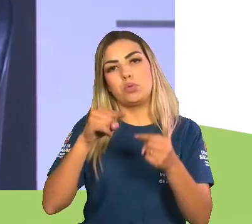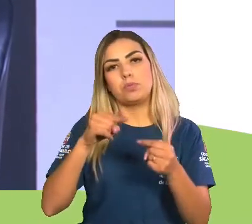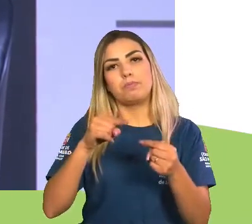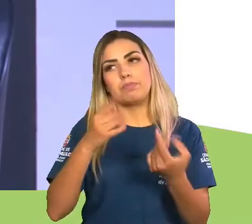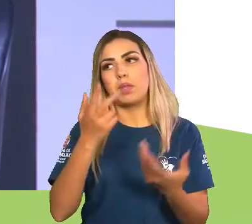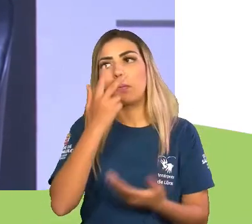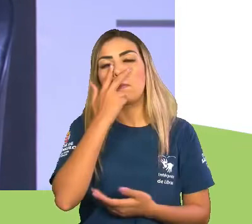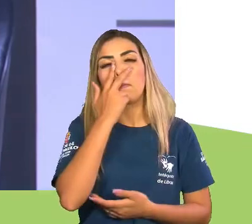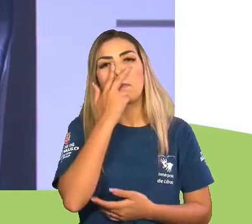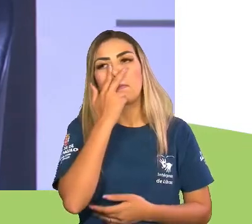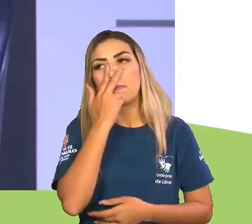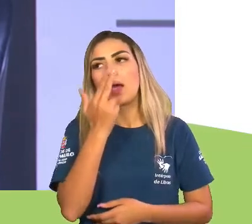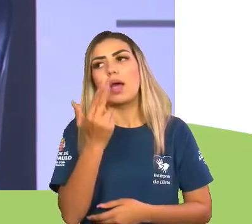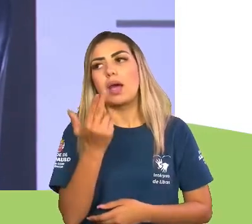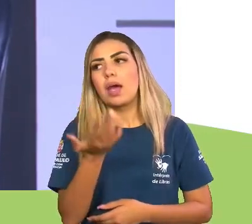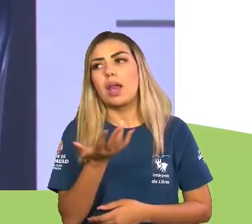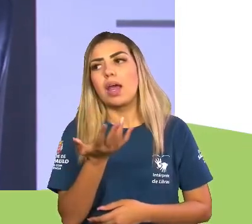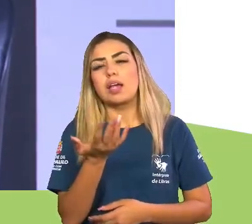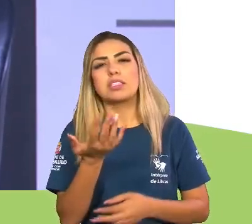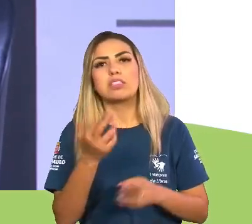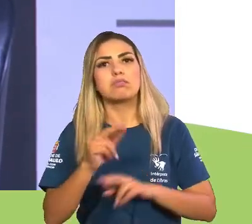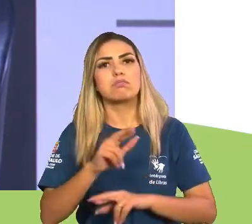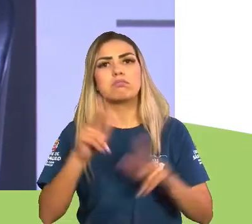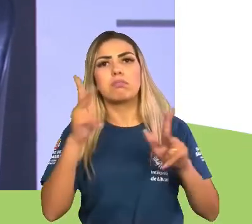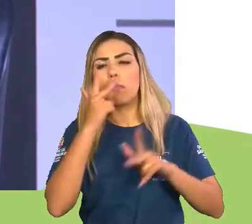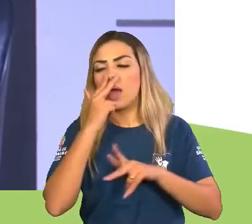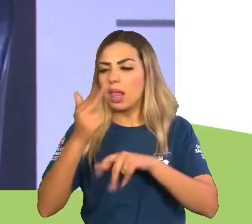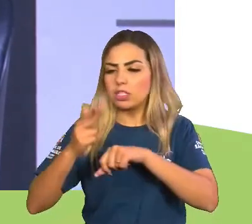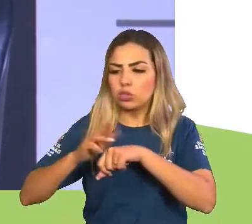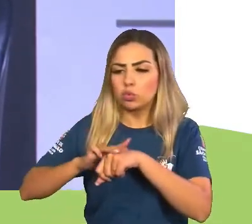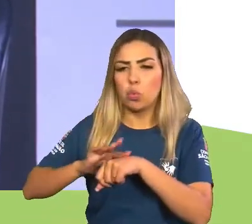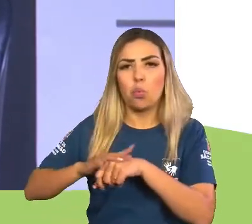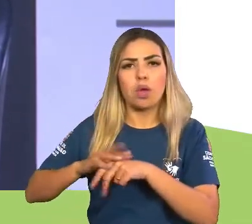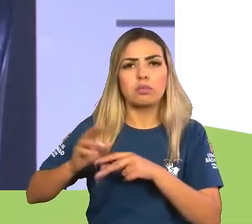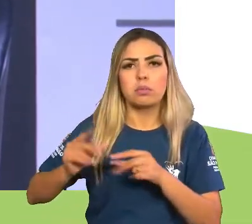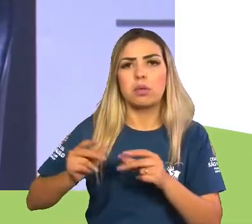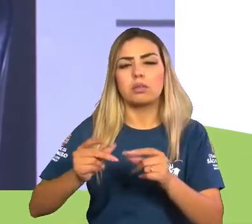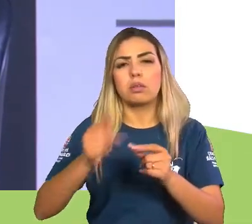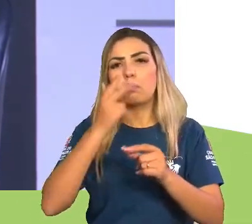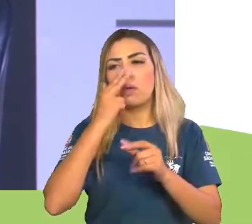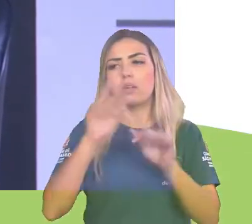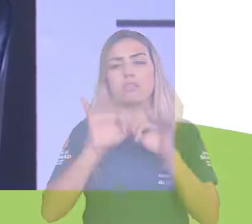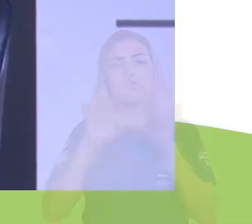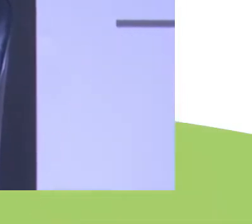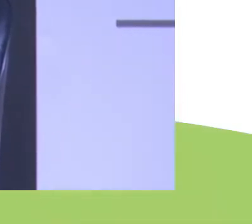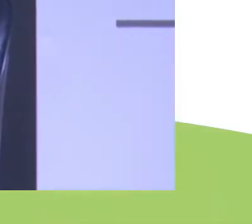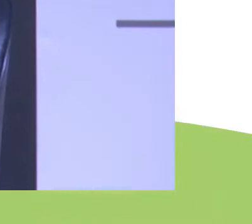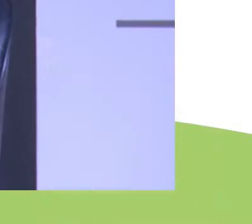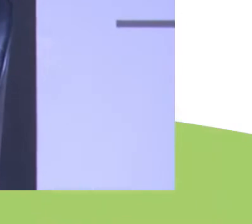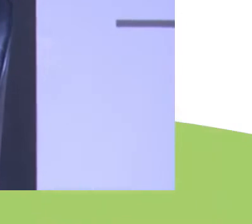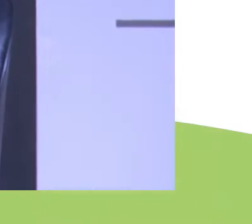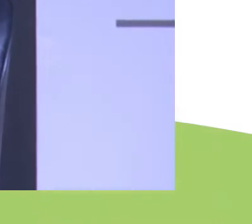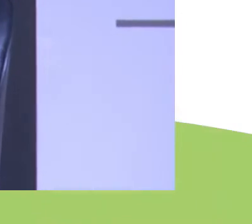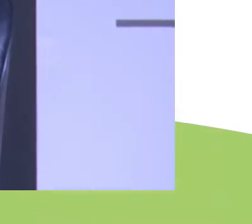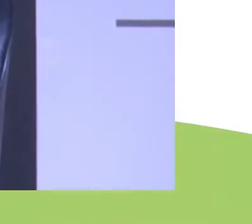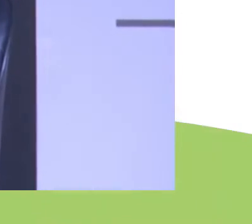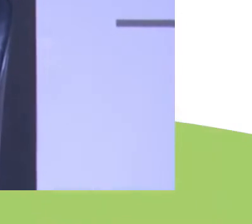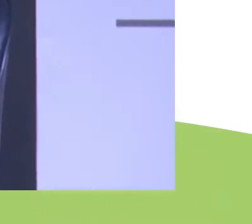o que parecia o glaucoma, que parecia ser uma doença familiar, minha tia ainda conseguiu ver,